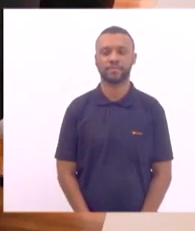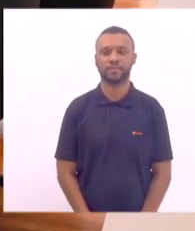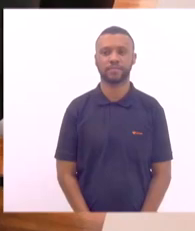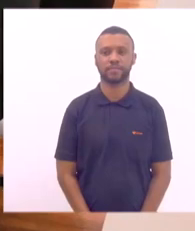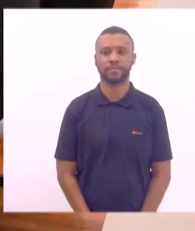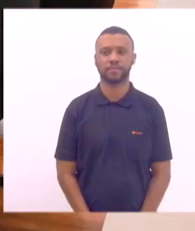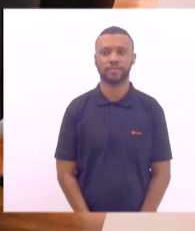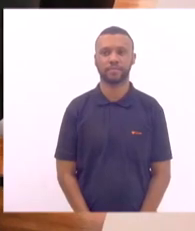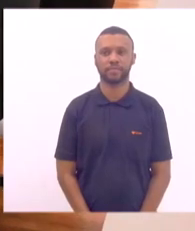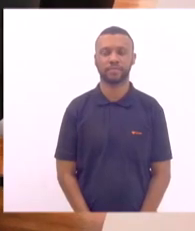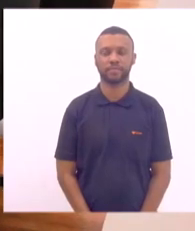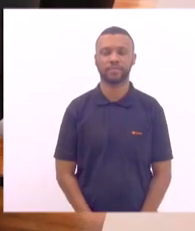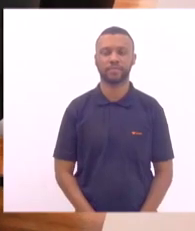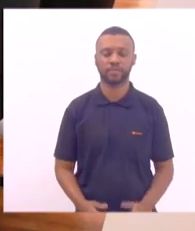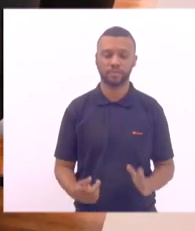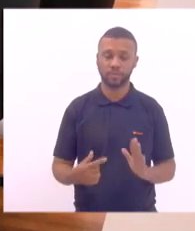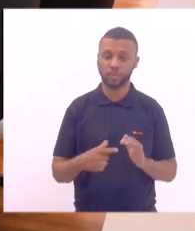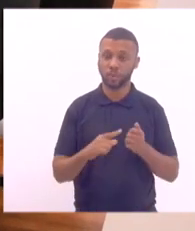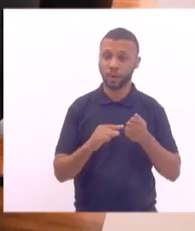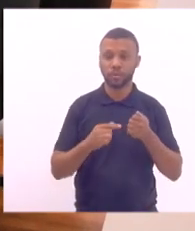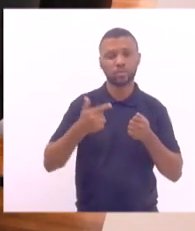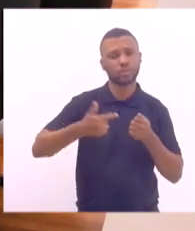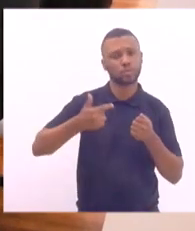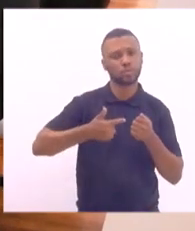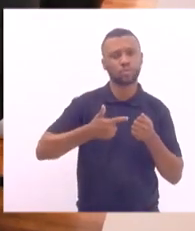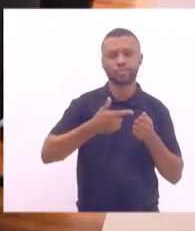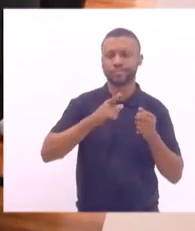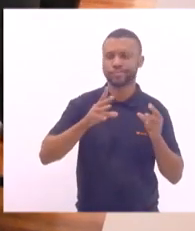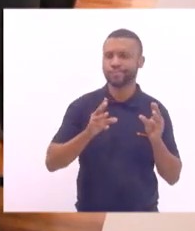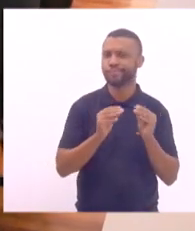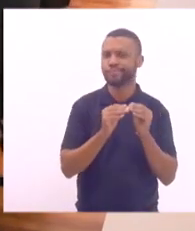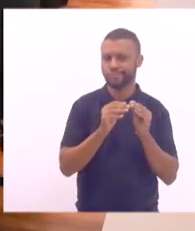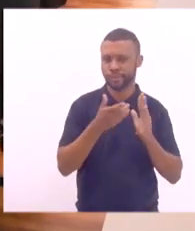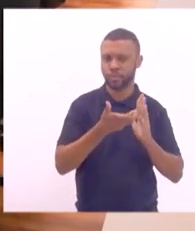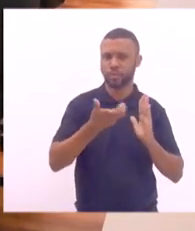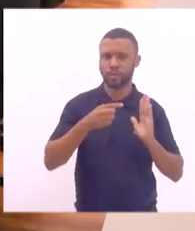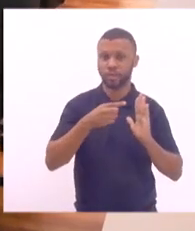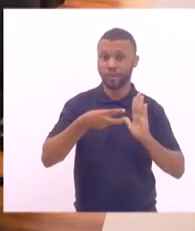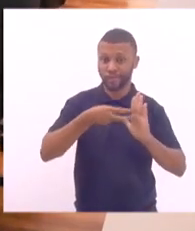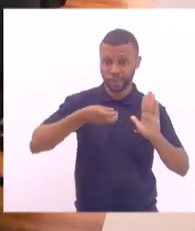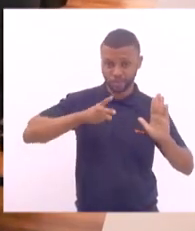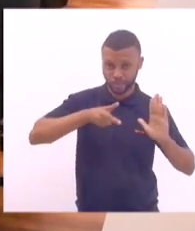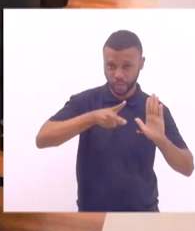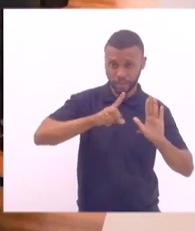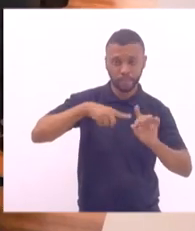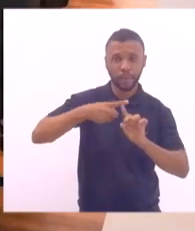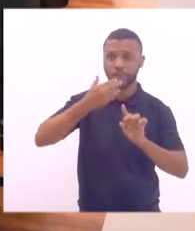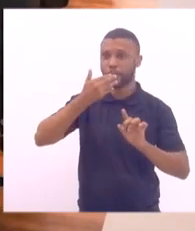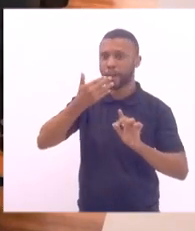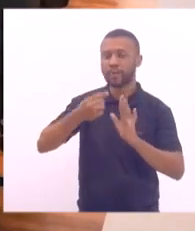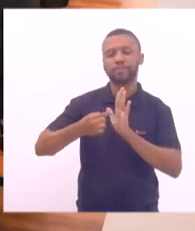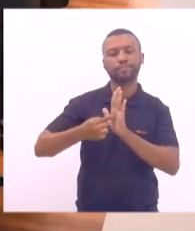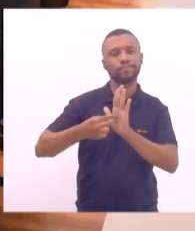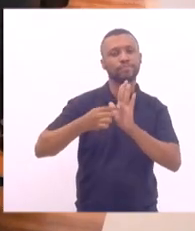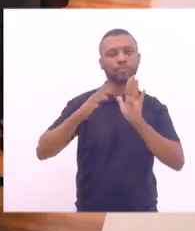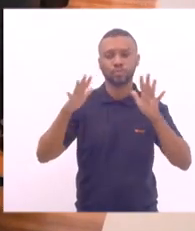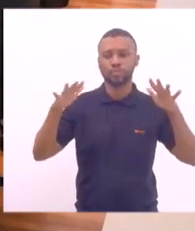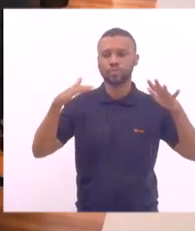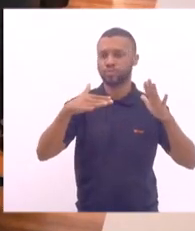Vou fazer um destaque só no artigo 2º, entendeu? Então a gente mantém o veto e faz um destaque, tá bom?